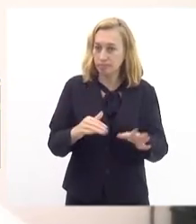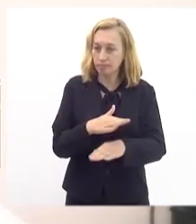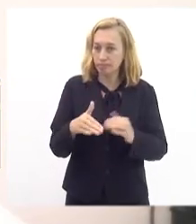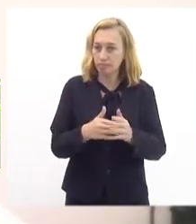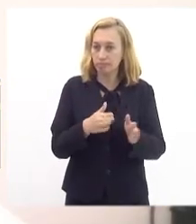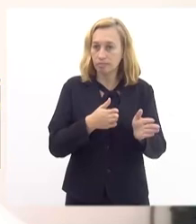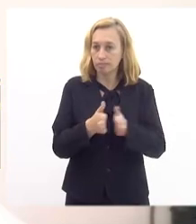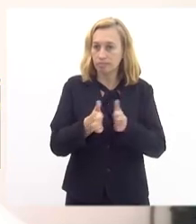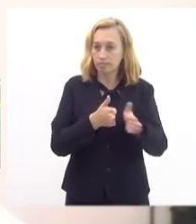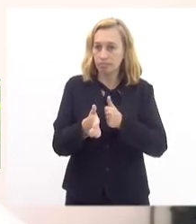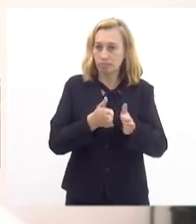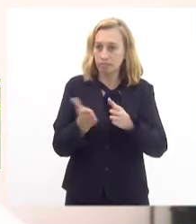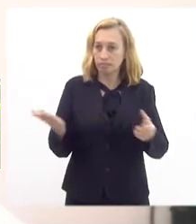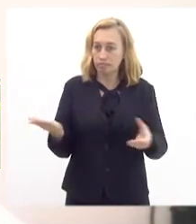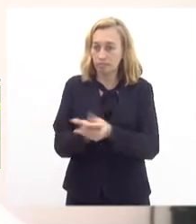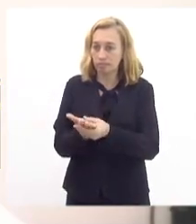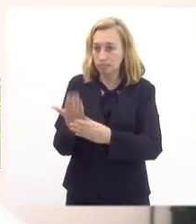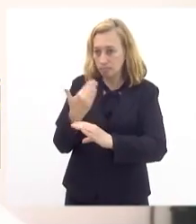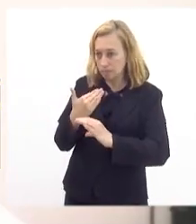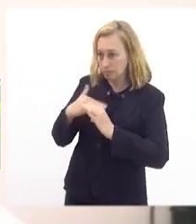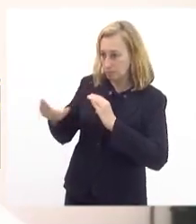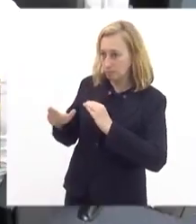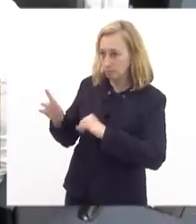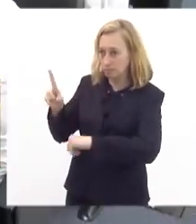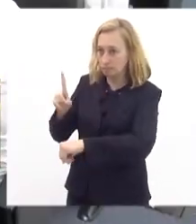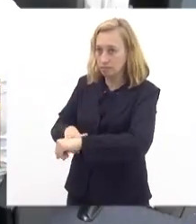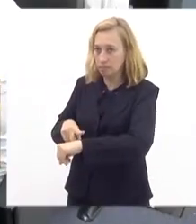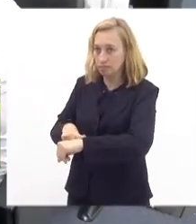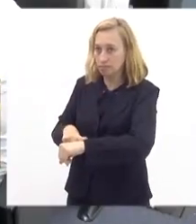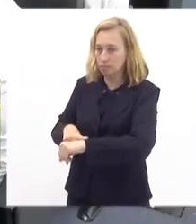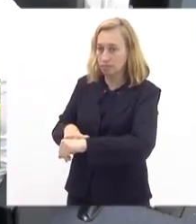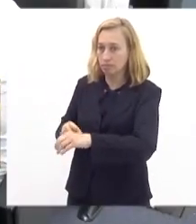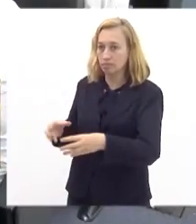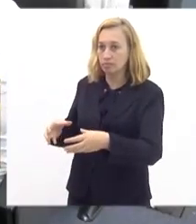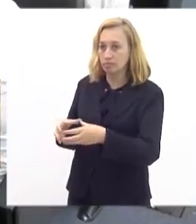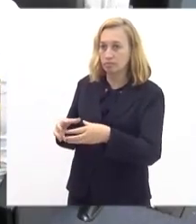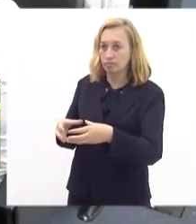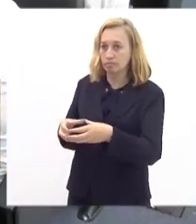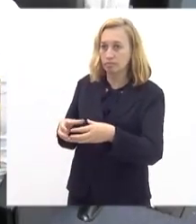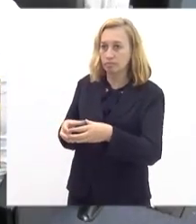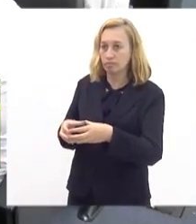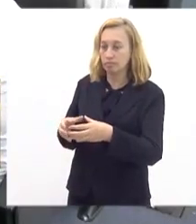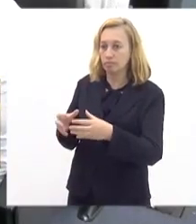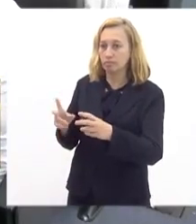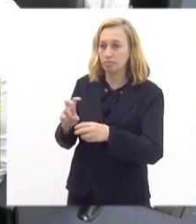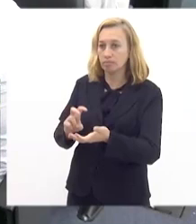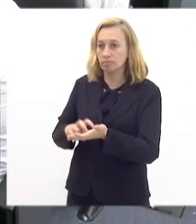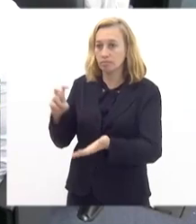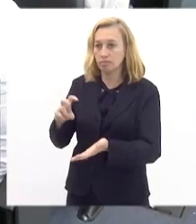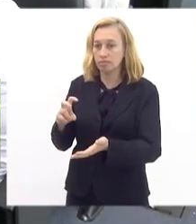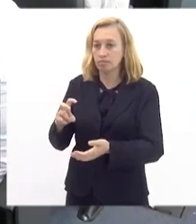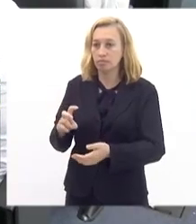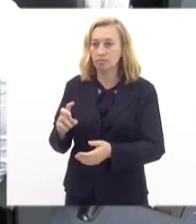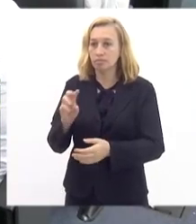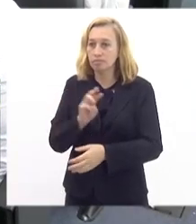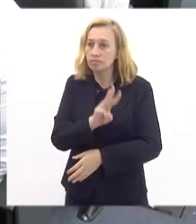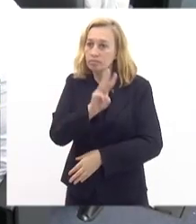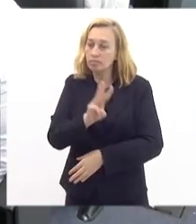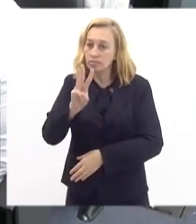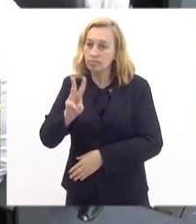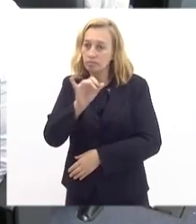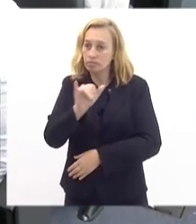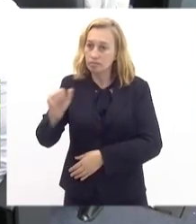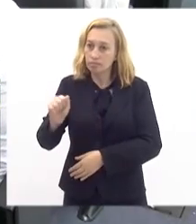todos têm acesso ao processo Então eu tenho caminhando neste momento a comissão o acesso que foi feito nesta manhã do site do